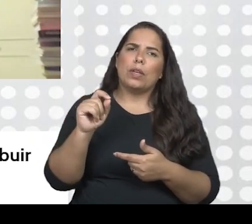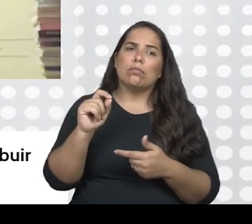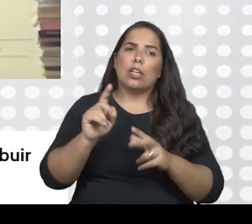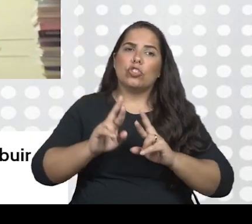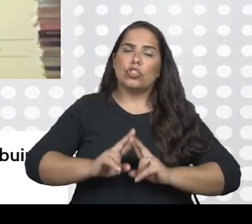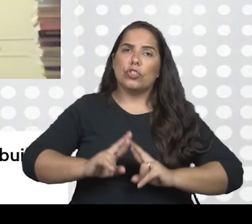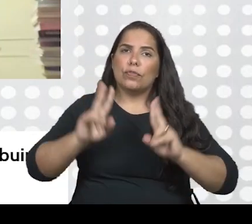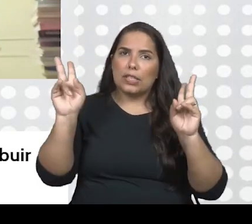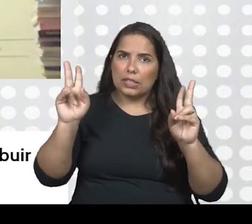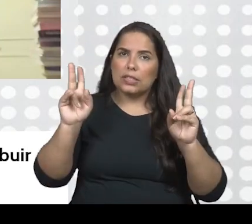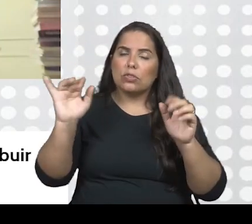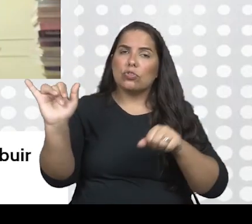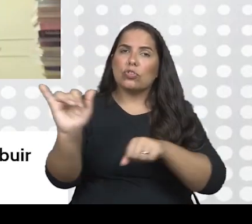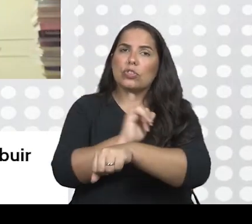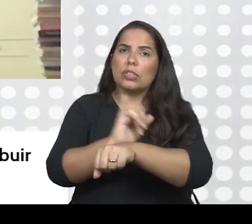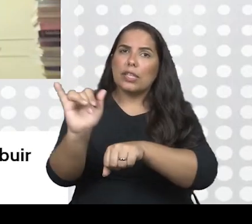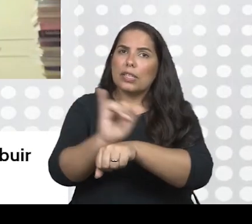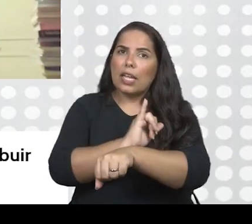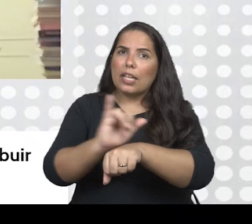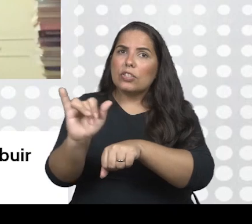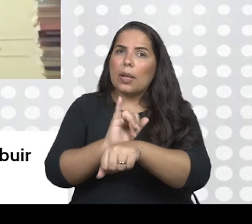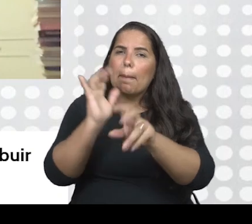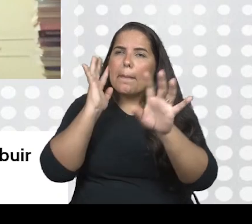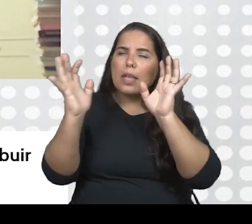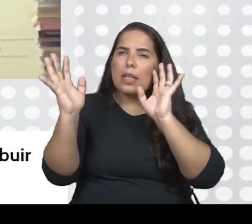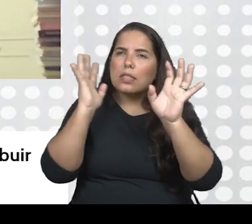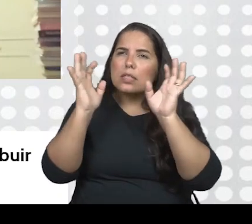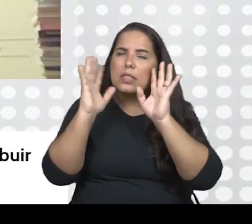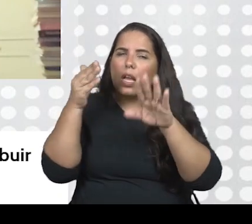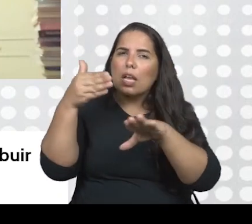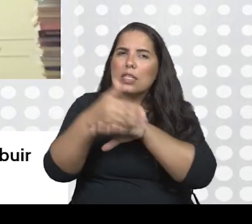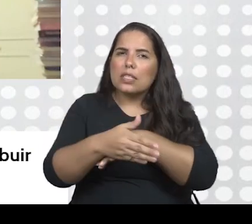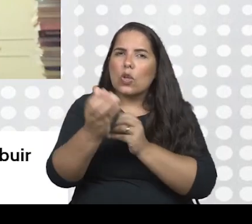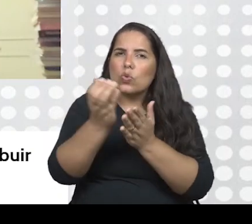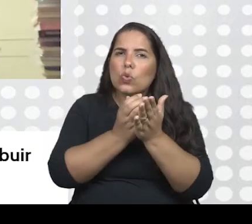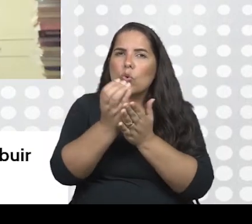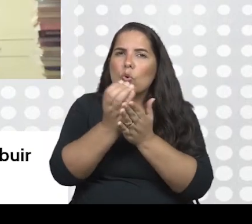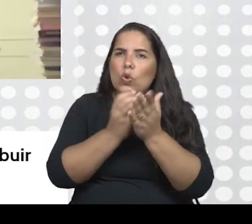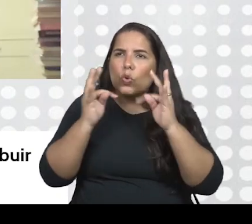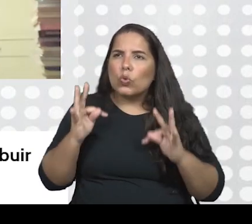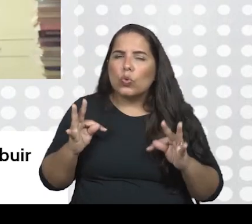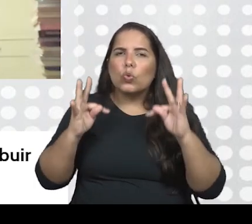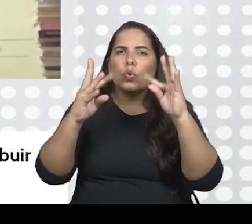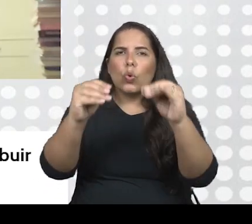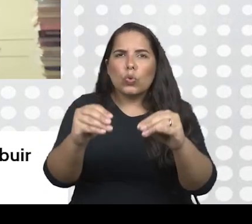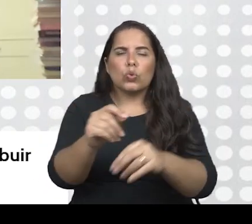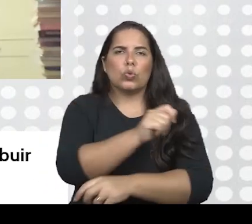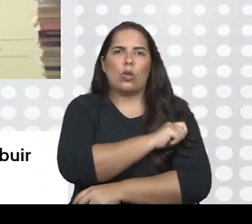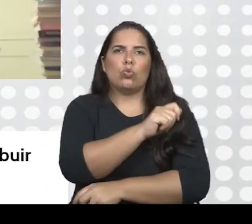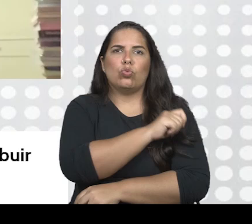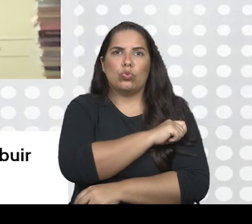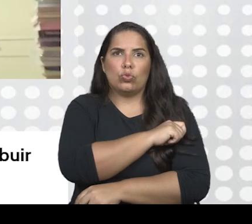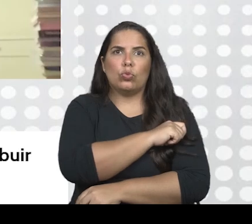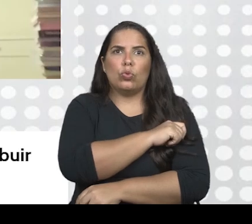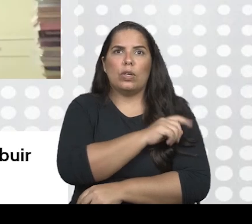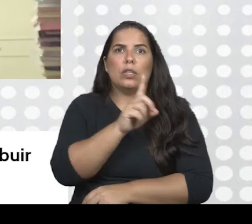da diferenciação das estratégias para pensar o acesso ao currículo de todas e todos os estudantes. Então,